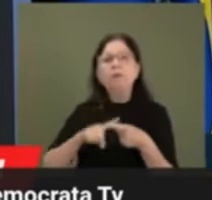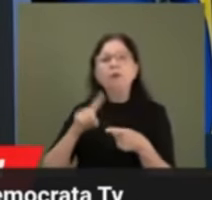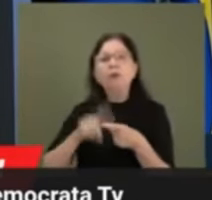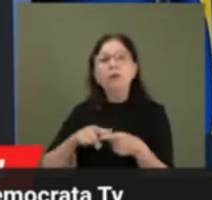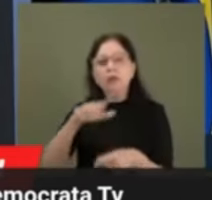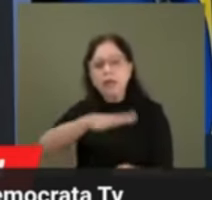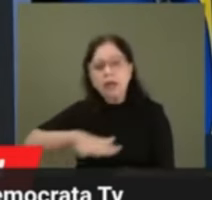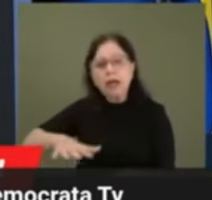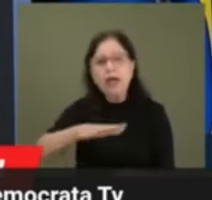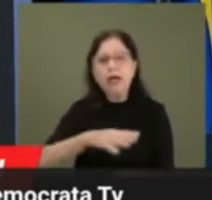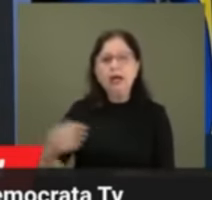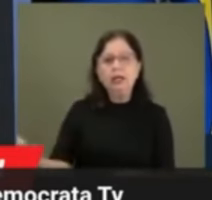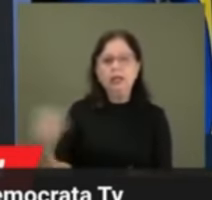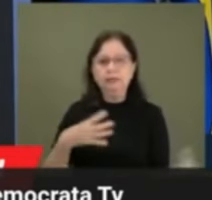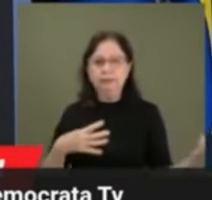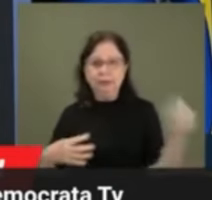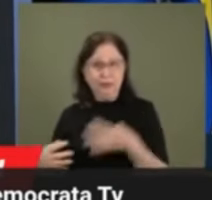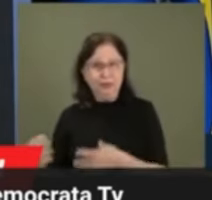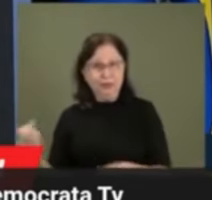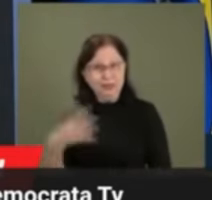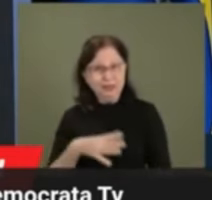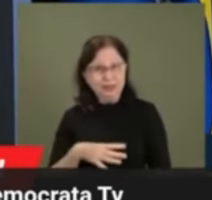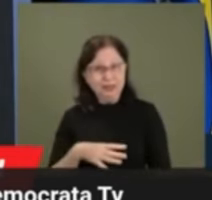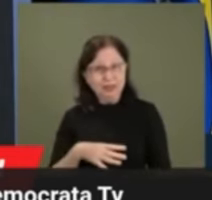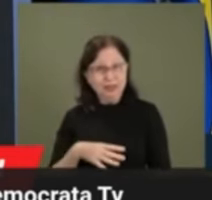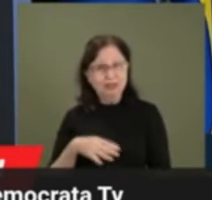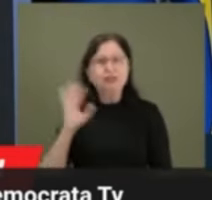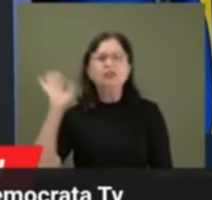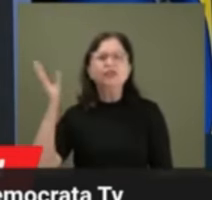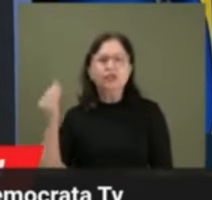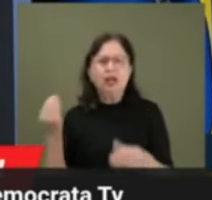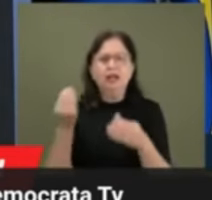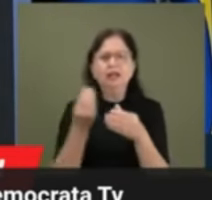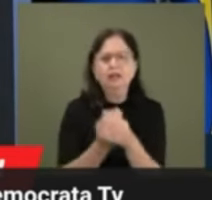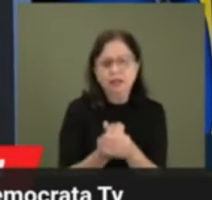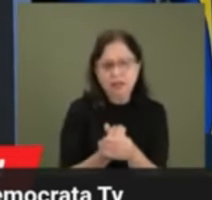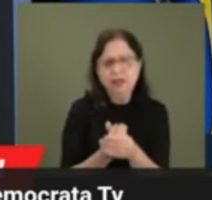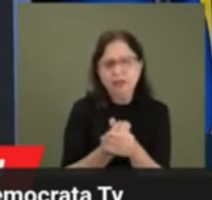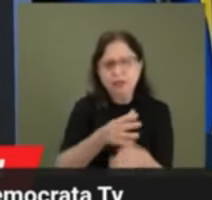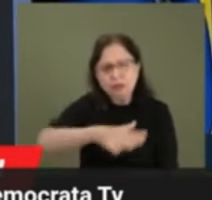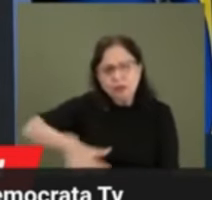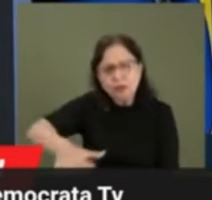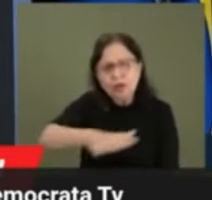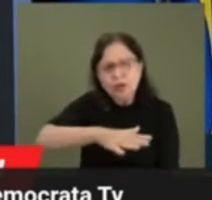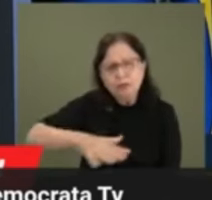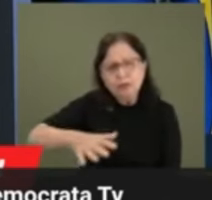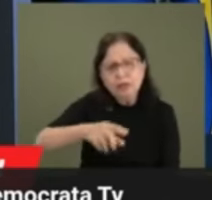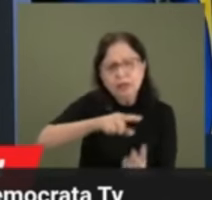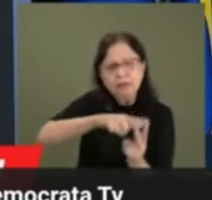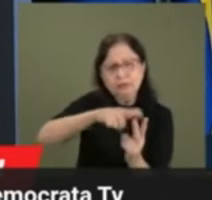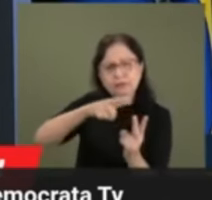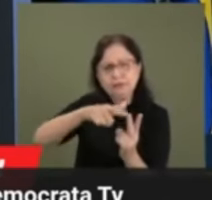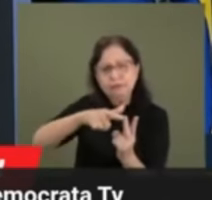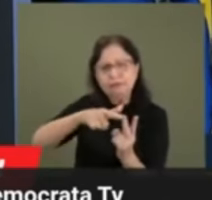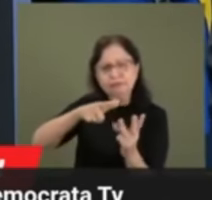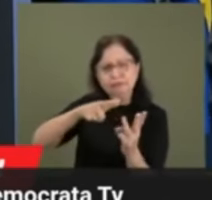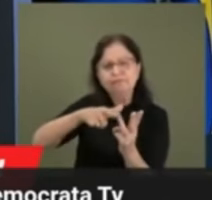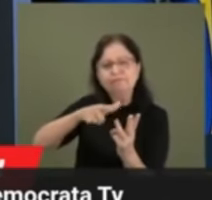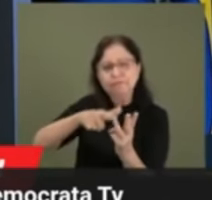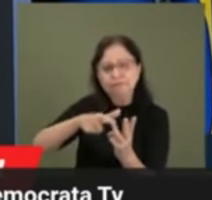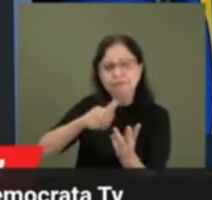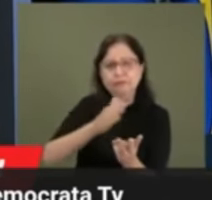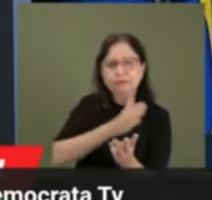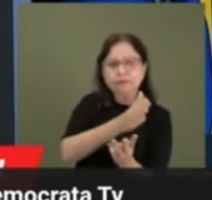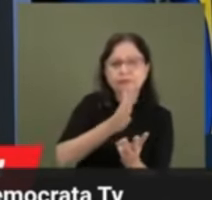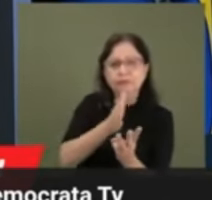temos essa multiplicidade e estamos dentro desse ambiente da tripla erce que funciona no mundo inteiro com inovação acontecendo a partir da